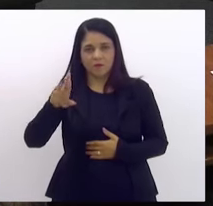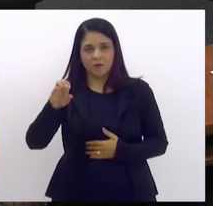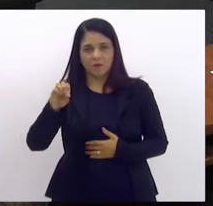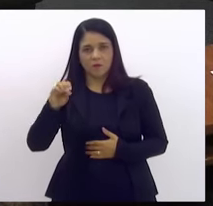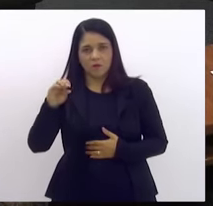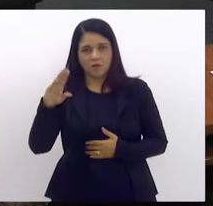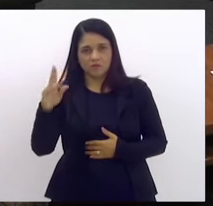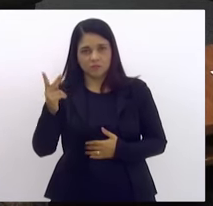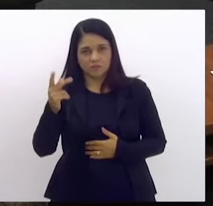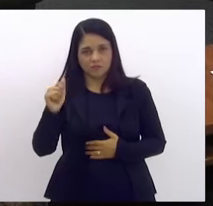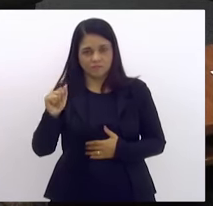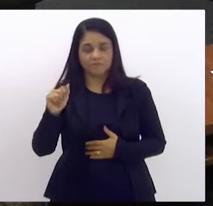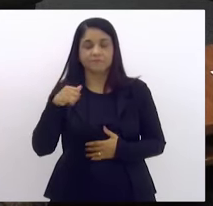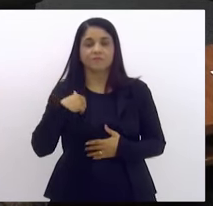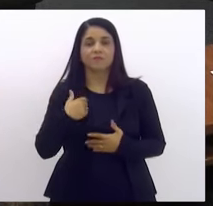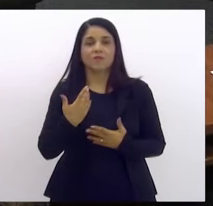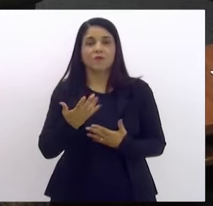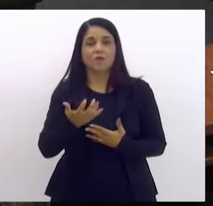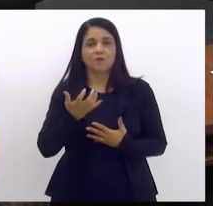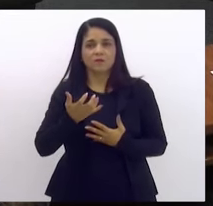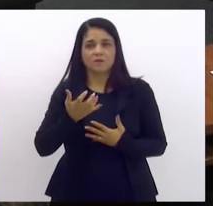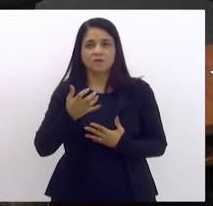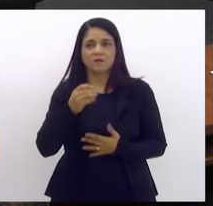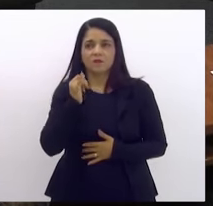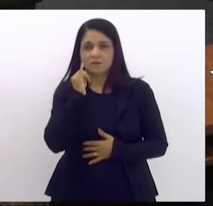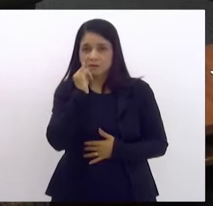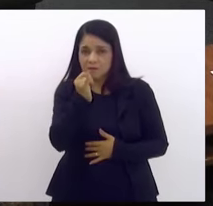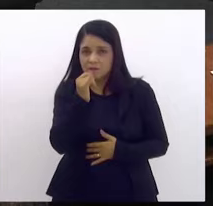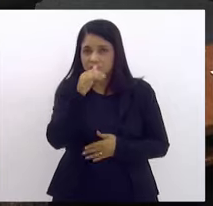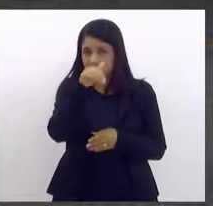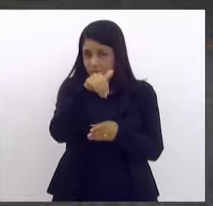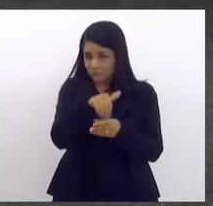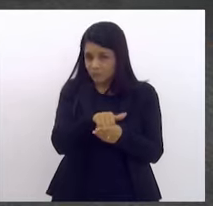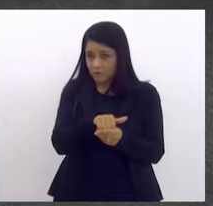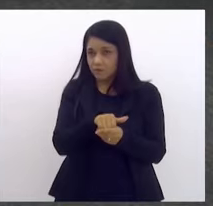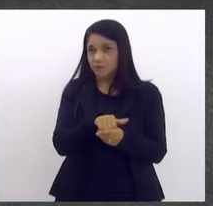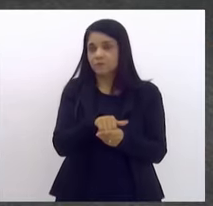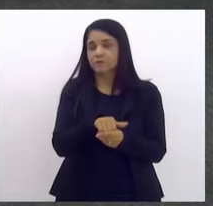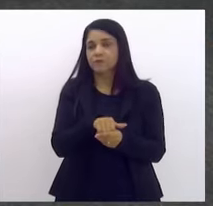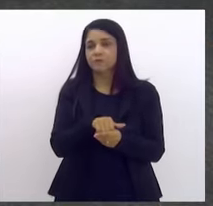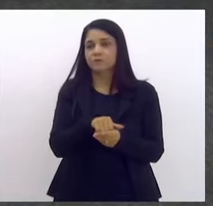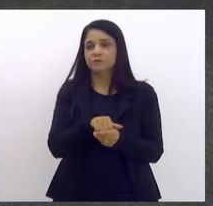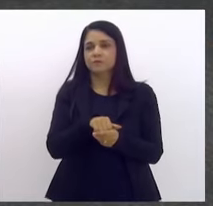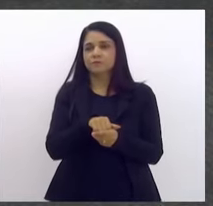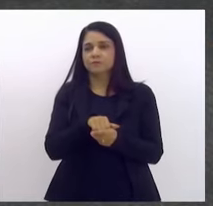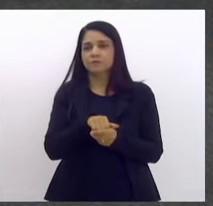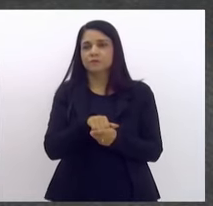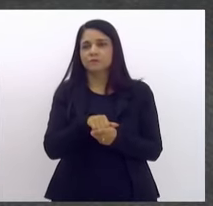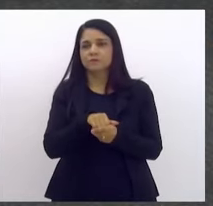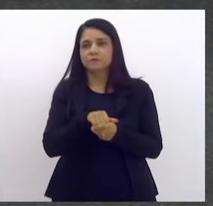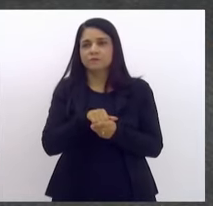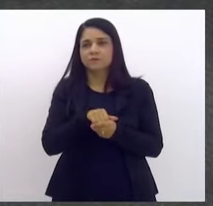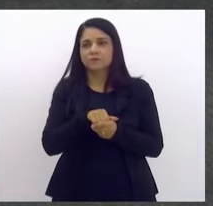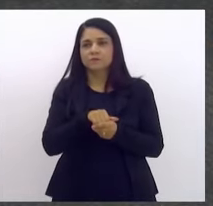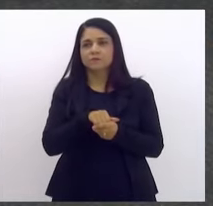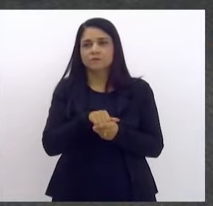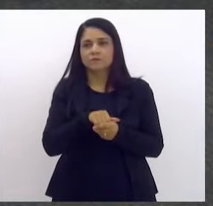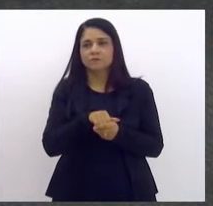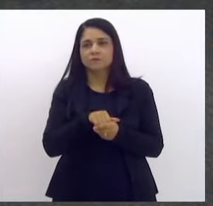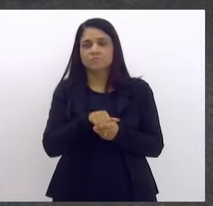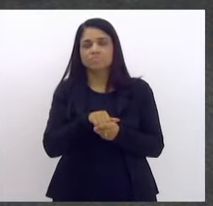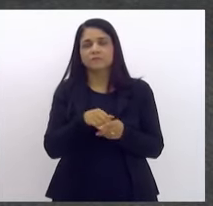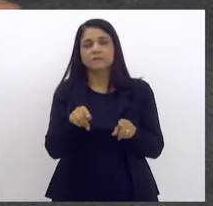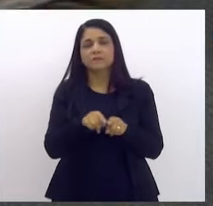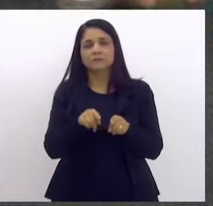aqui fazer a declaração de voto e quero, na verdade, fazer uma